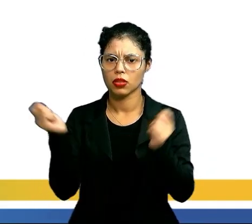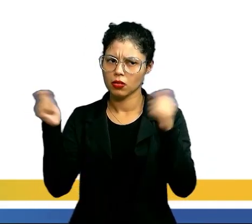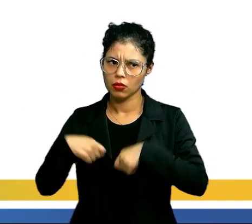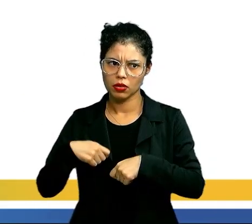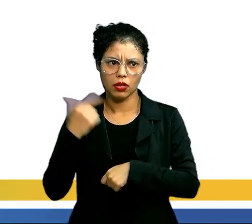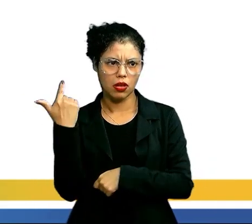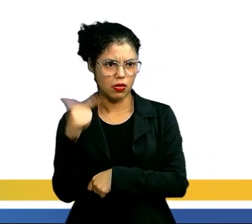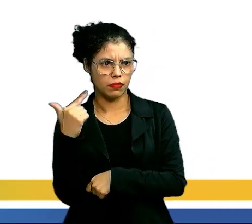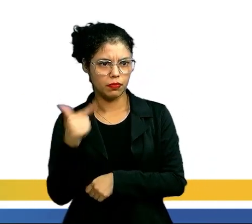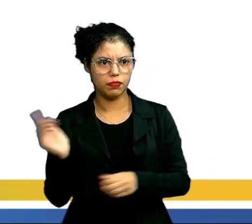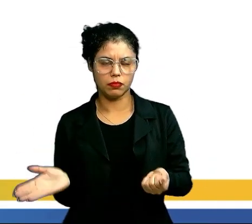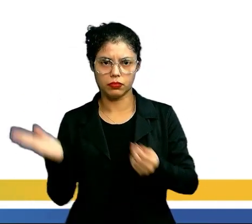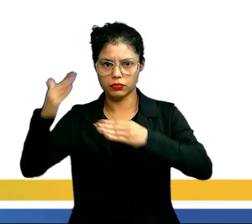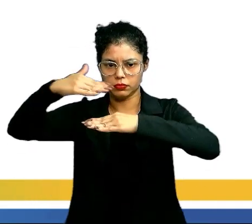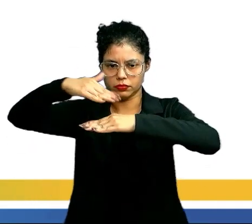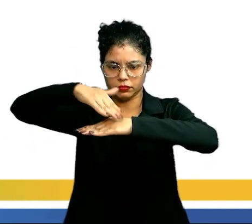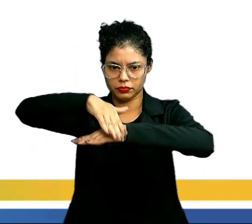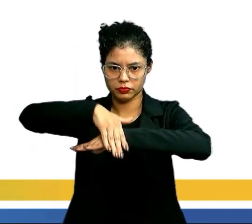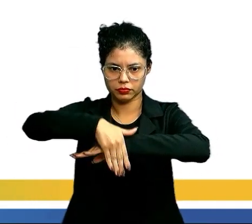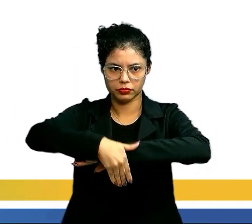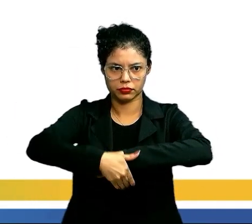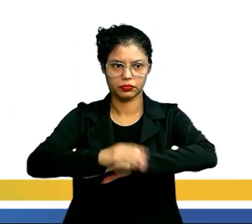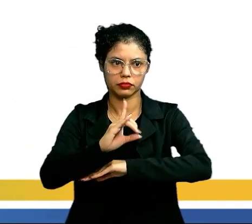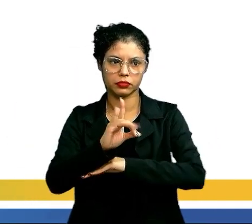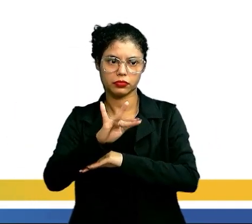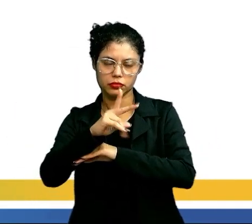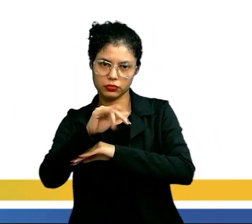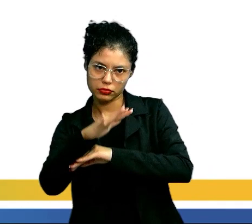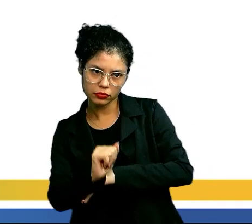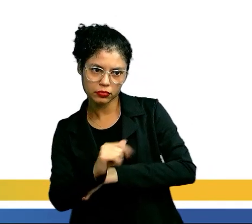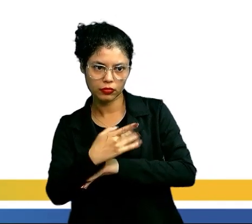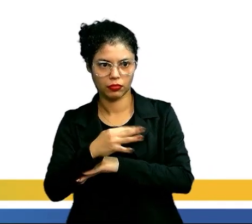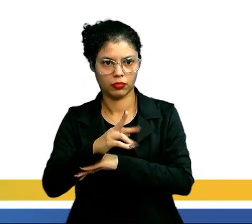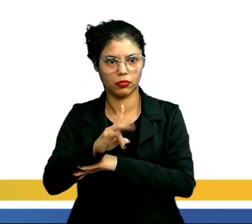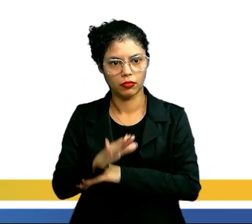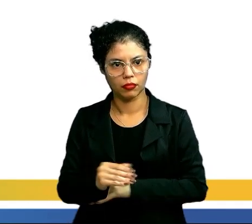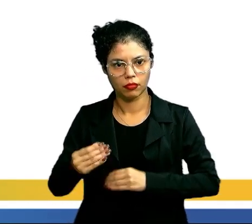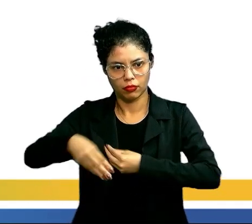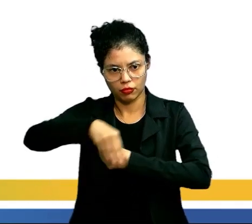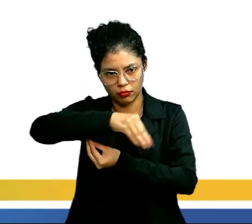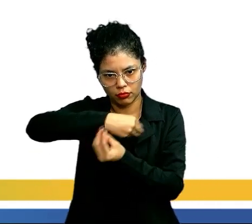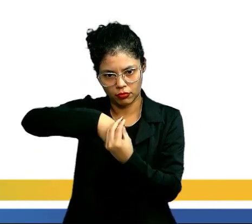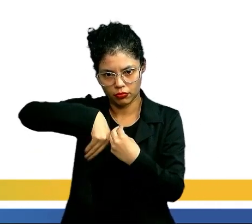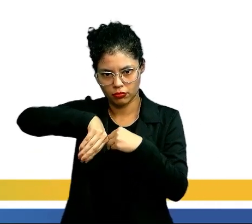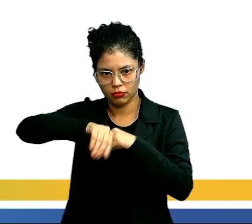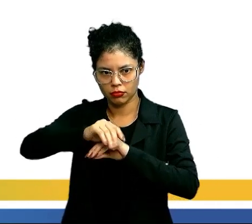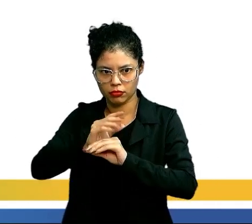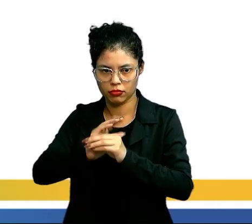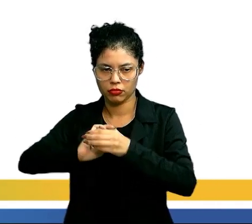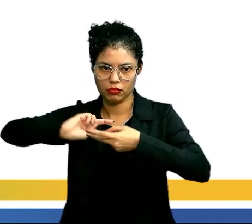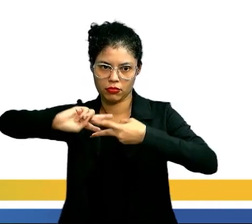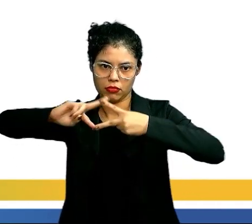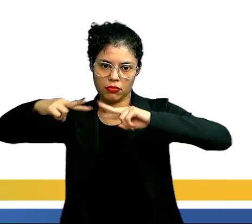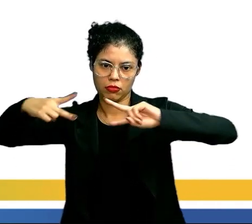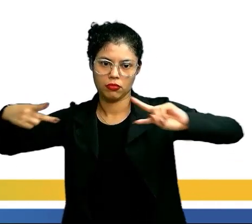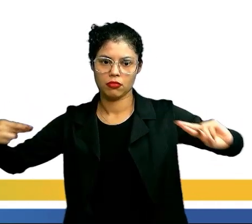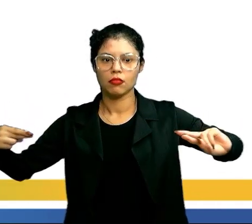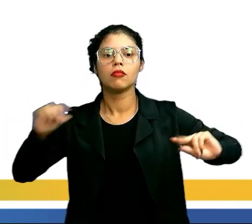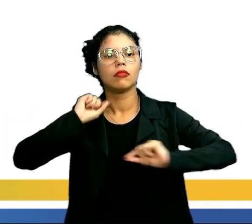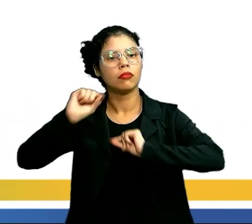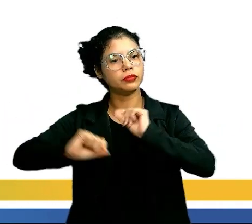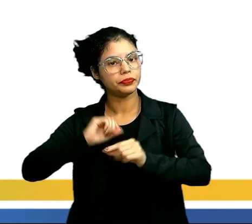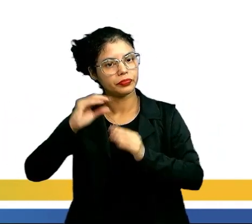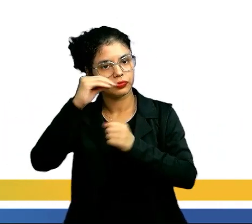si, pois eles são revestidos por uma cápsula proteica que envolve o seu material genético, sendo